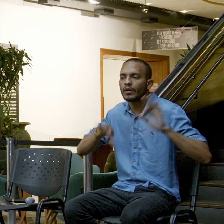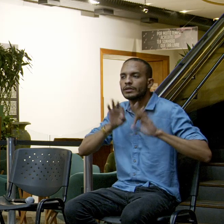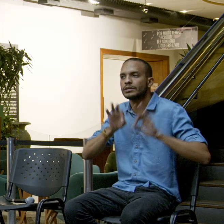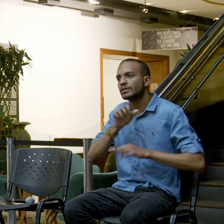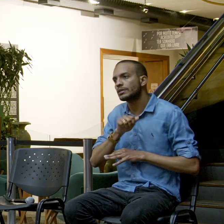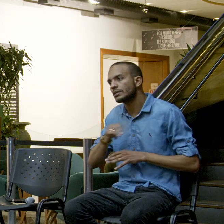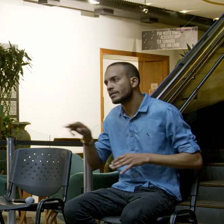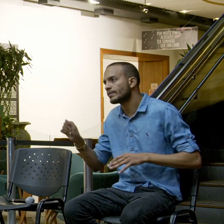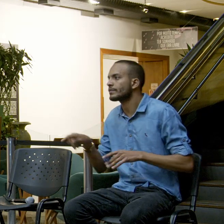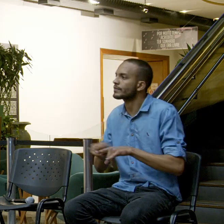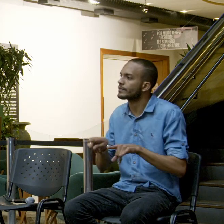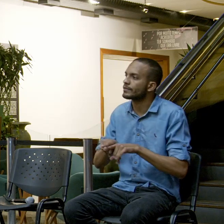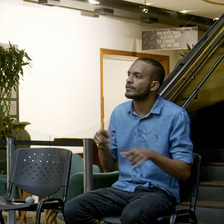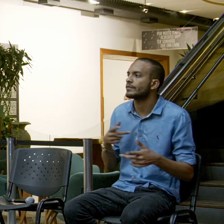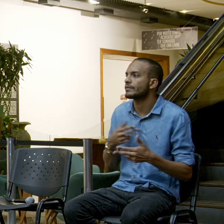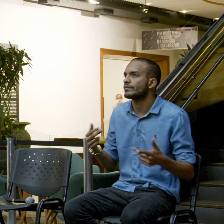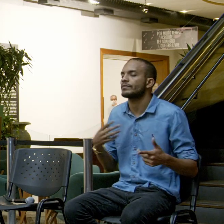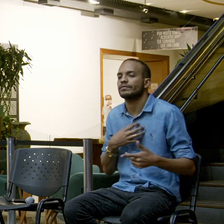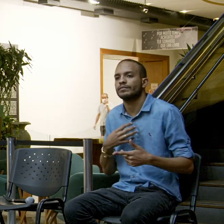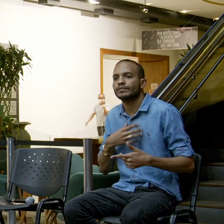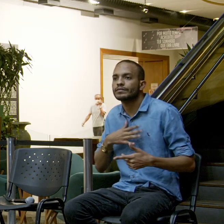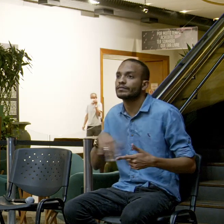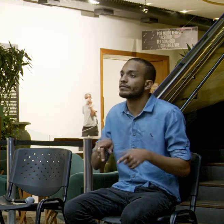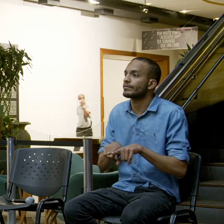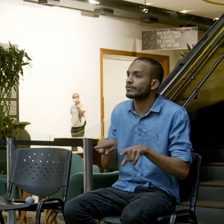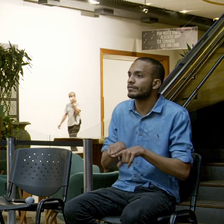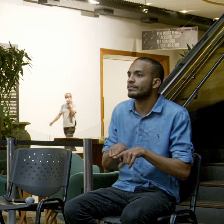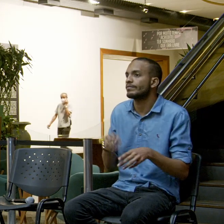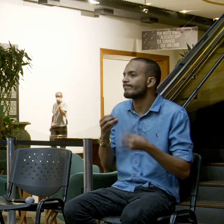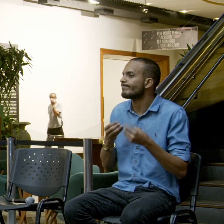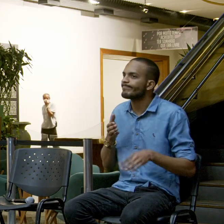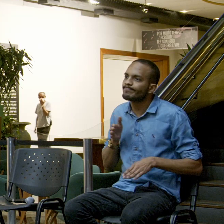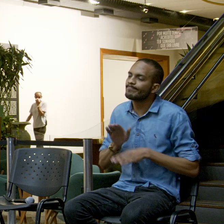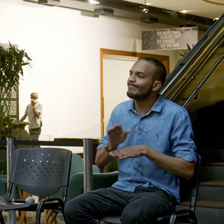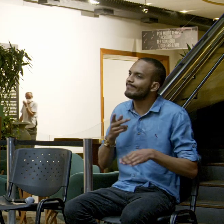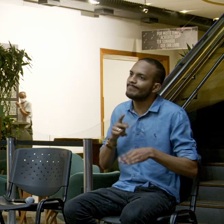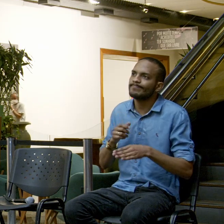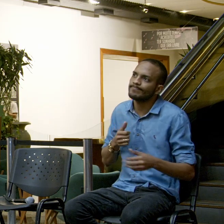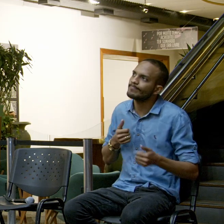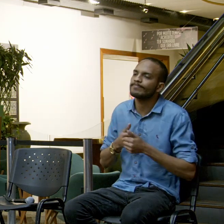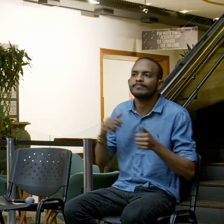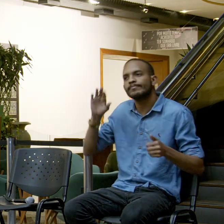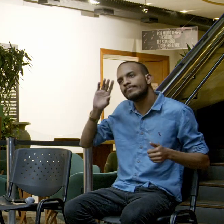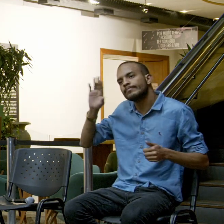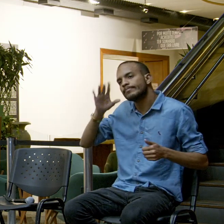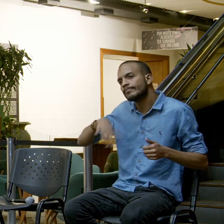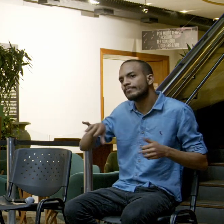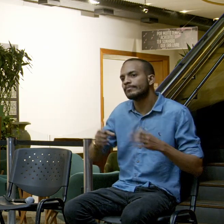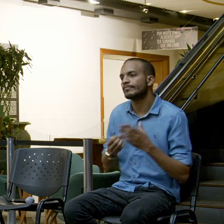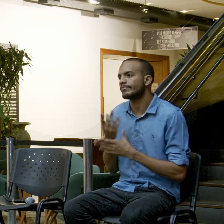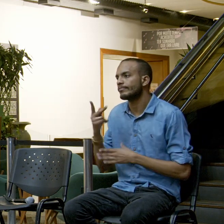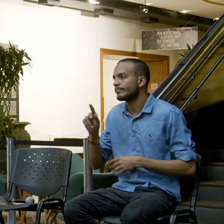relação a uma série de alteridades, e foi um pouco à luz dessa possibilidade de pensar a produção